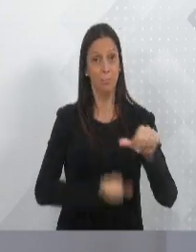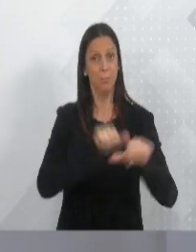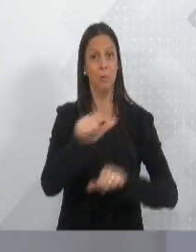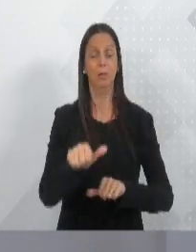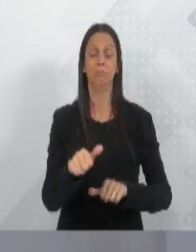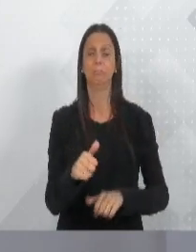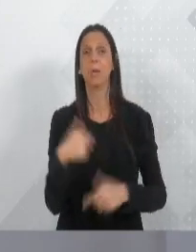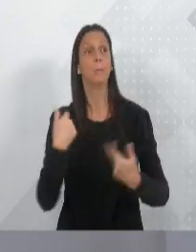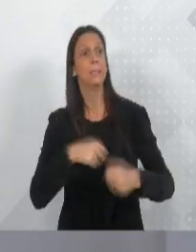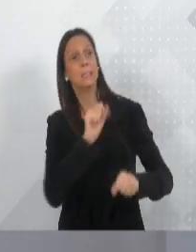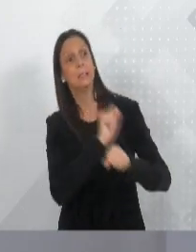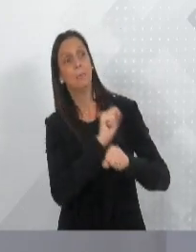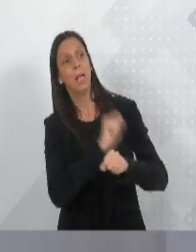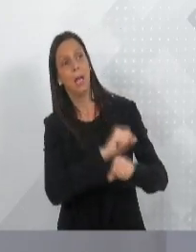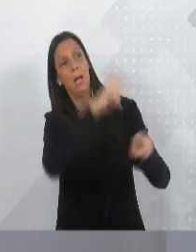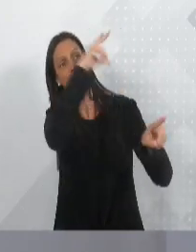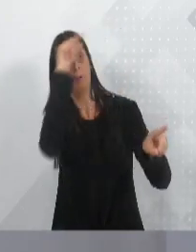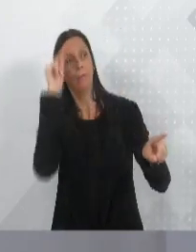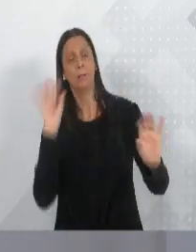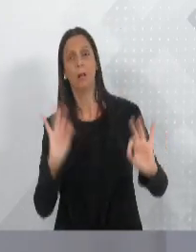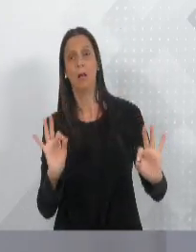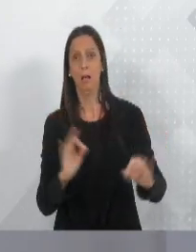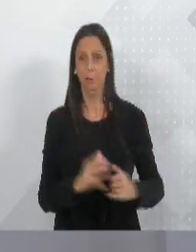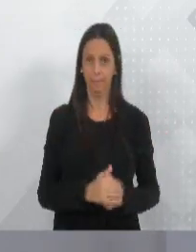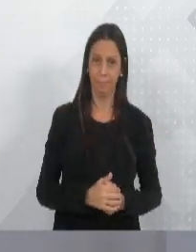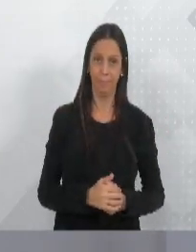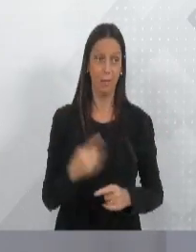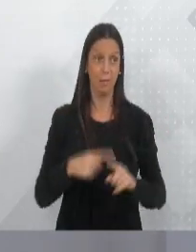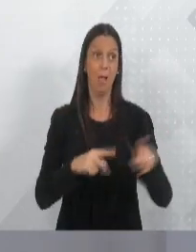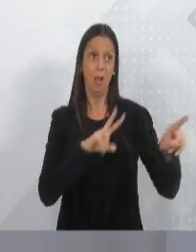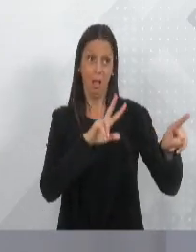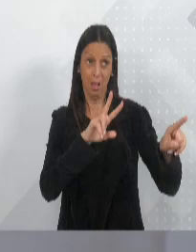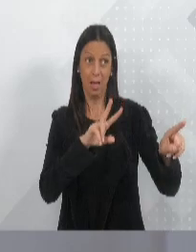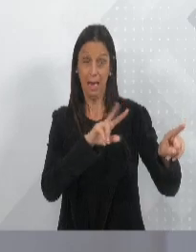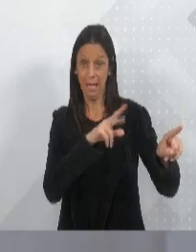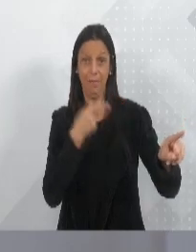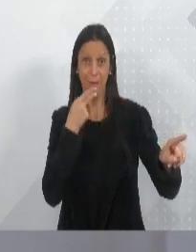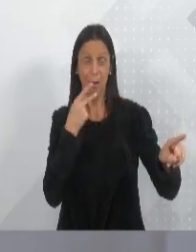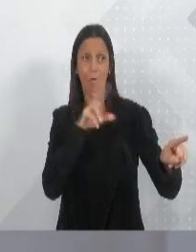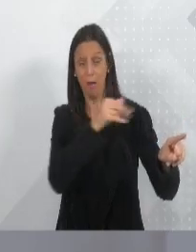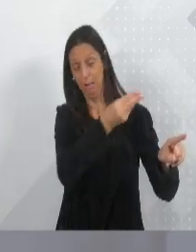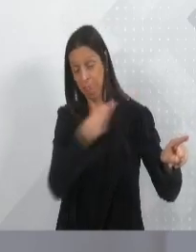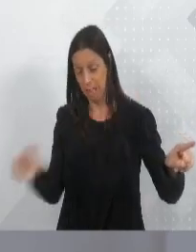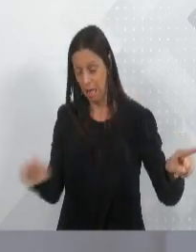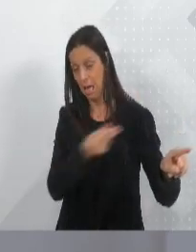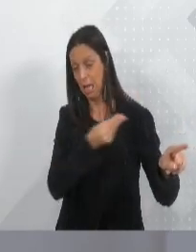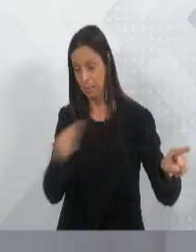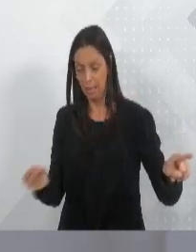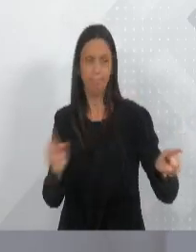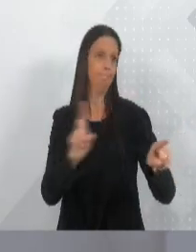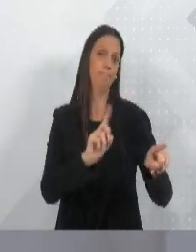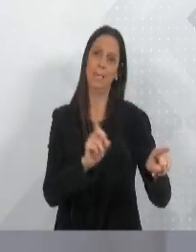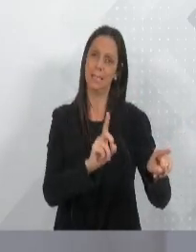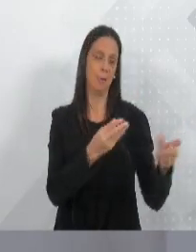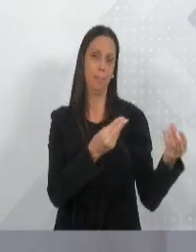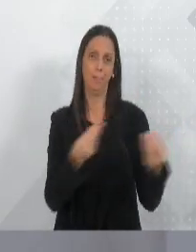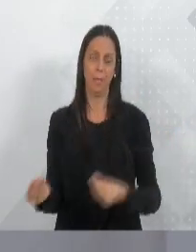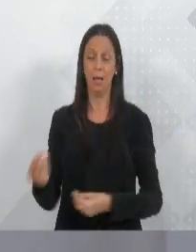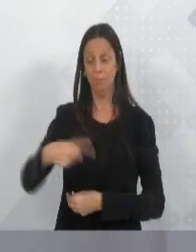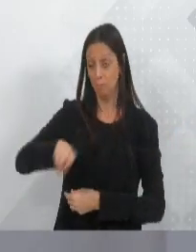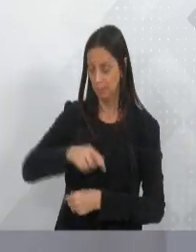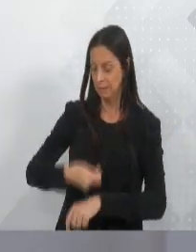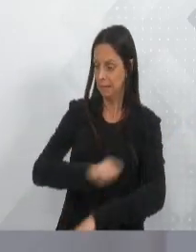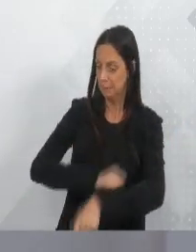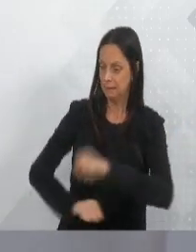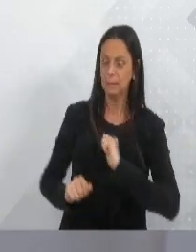esperar do poder público muitas vezes aquilo que ele diz que vai te fornecer e não fornece Meus parabéns aqueles que por vezes